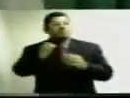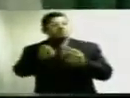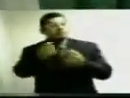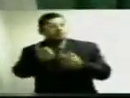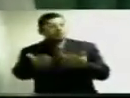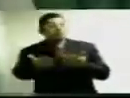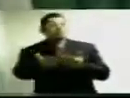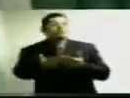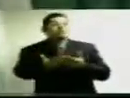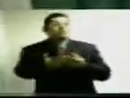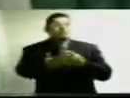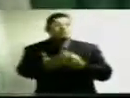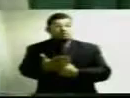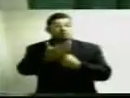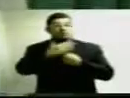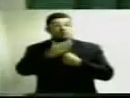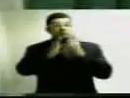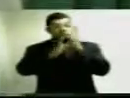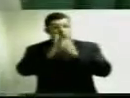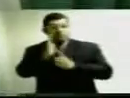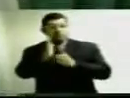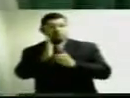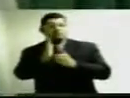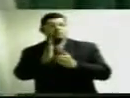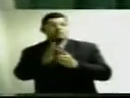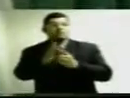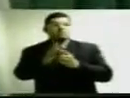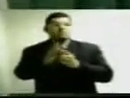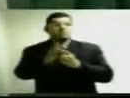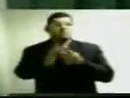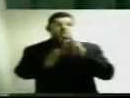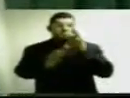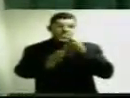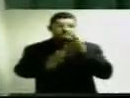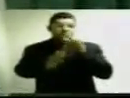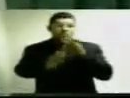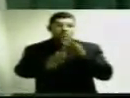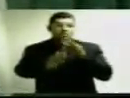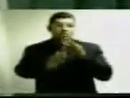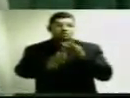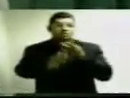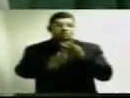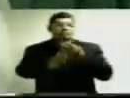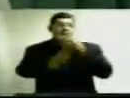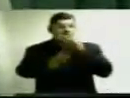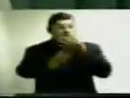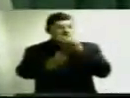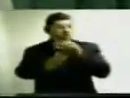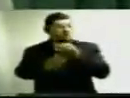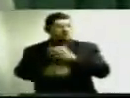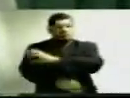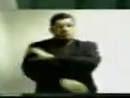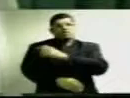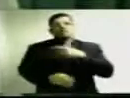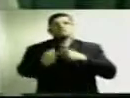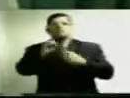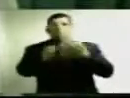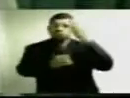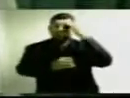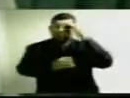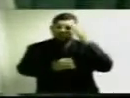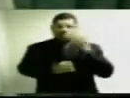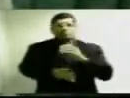Apenas me reservei no direito de propor, no seio da comissão, e se assim entendesse